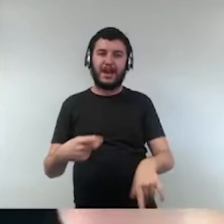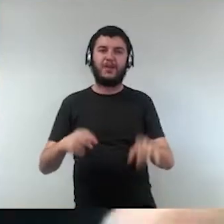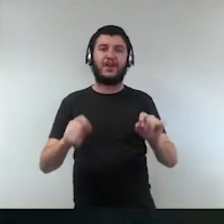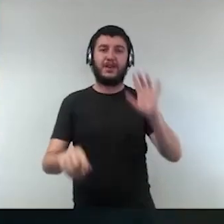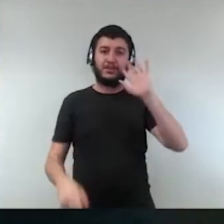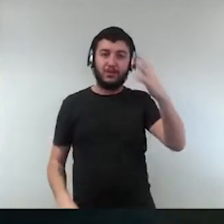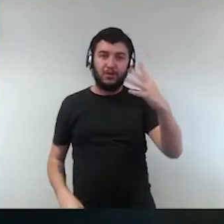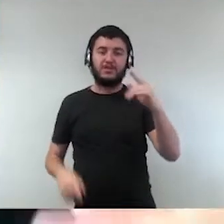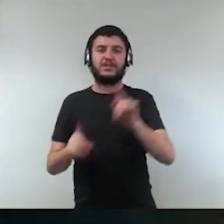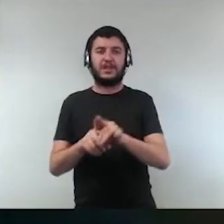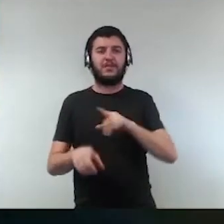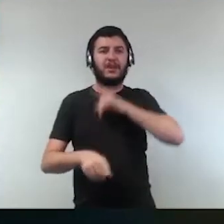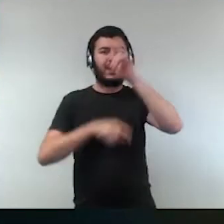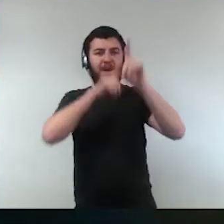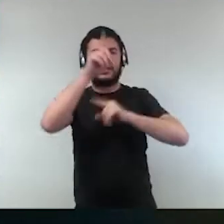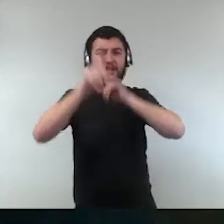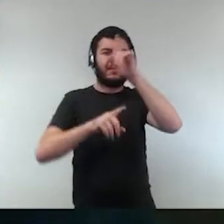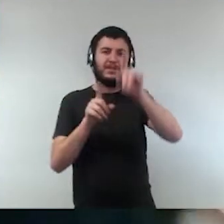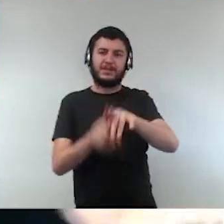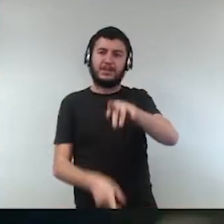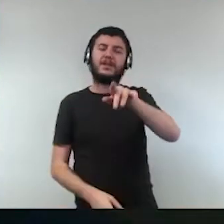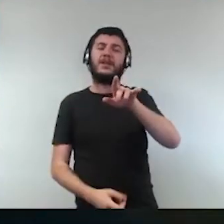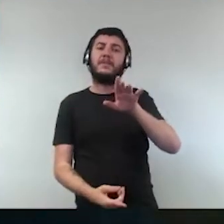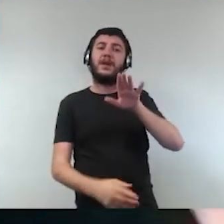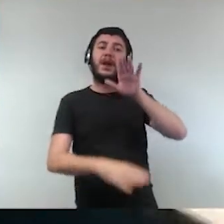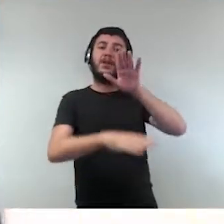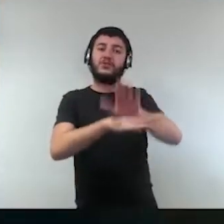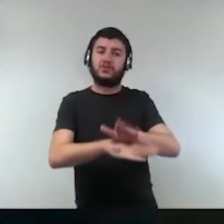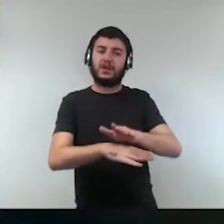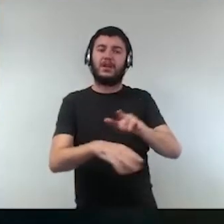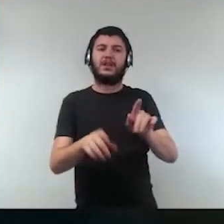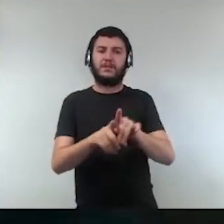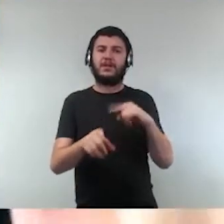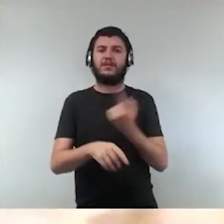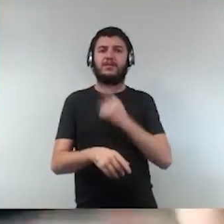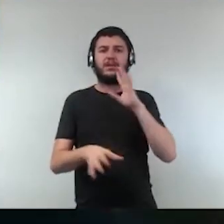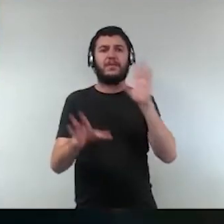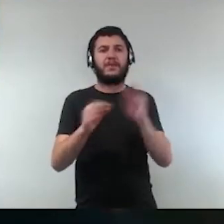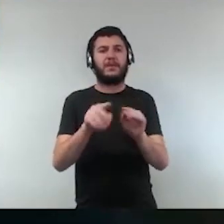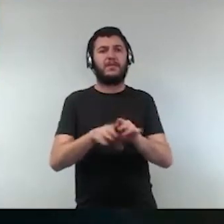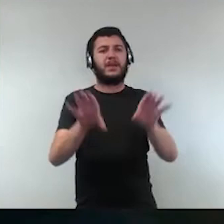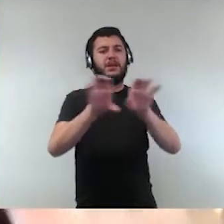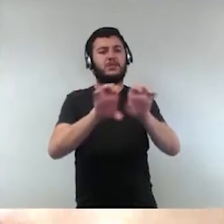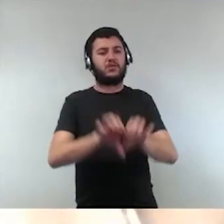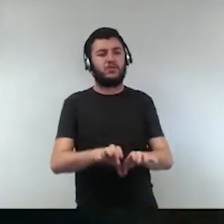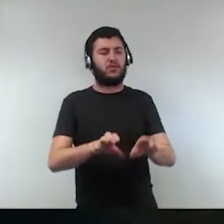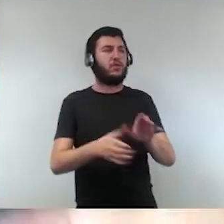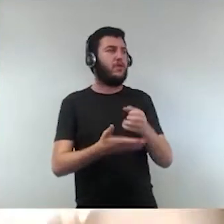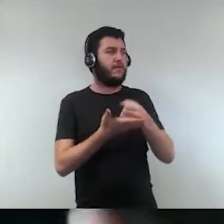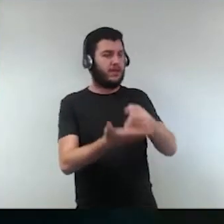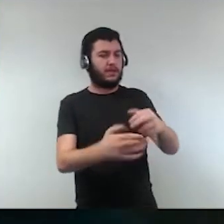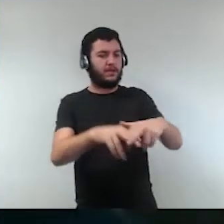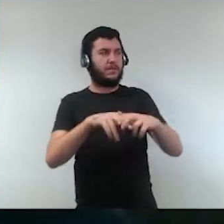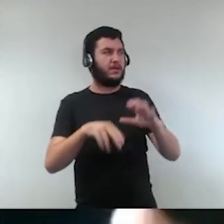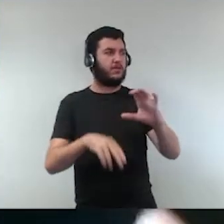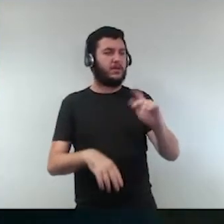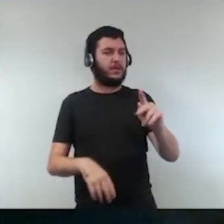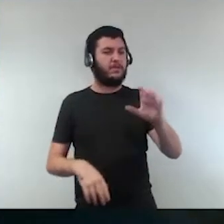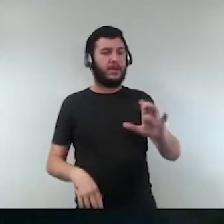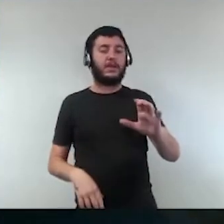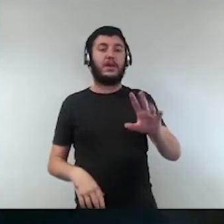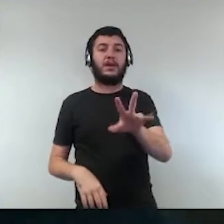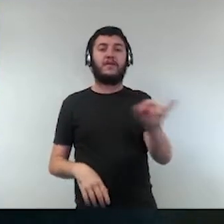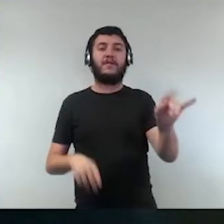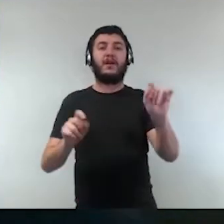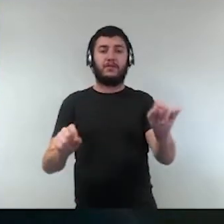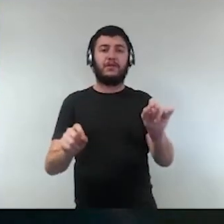sendo construídas para os problemas práticos a partir de uma infraestrutura do CPC que permite e consagra um